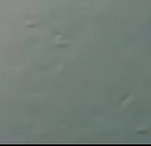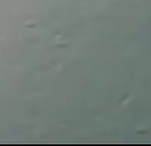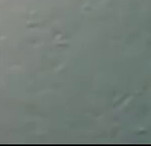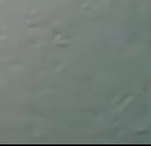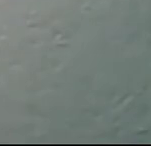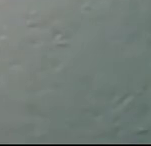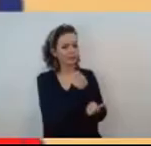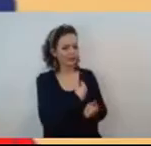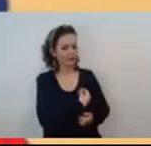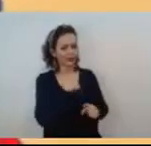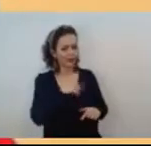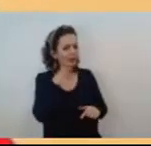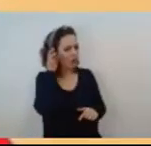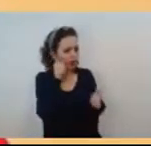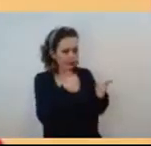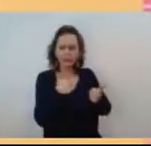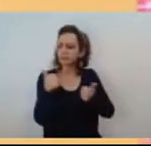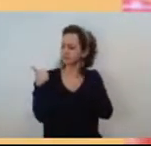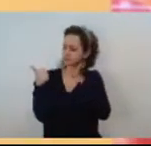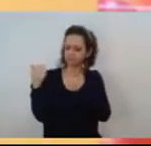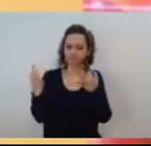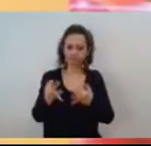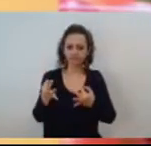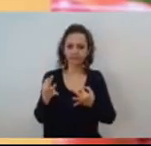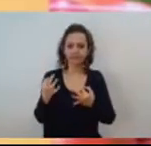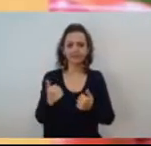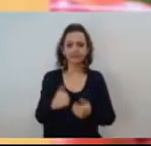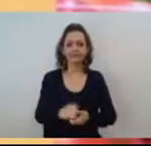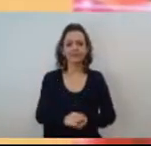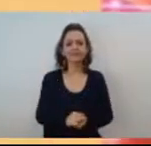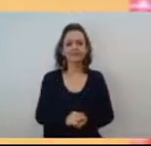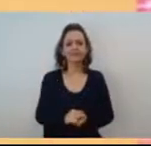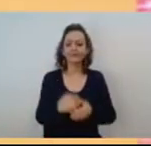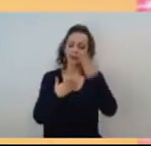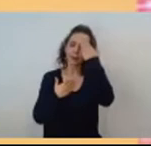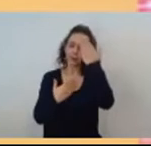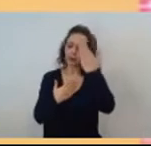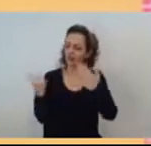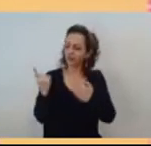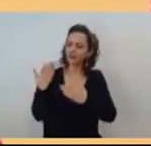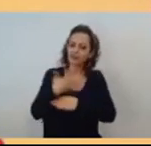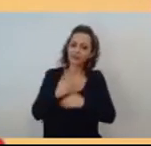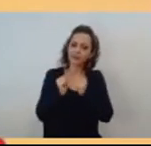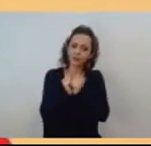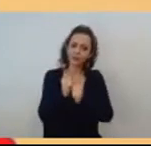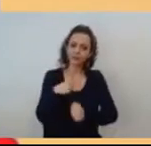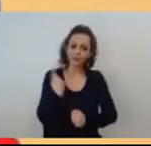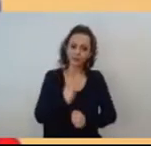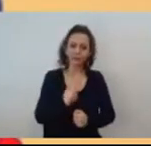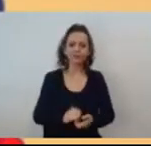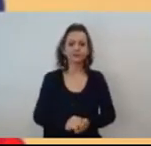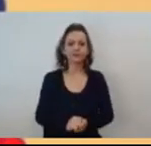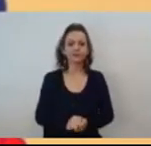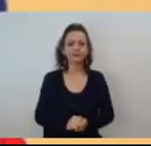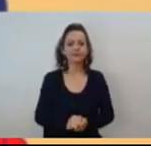bem estou te ouvindo se você obrigado obrigado por estar conosco eu queria da